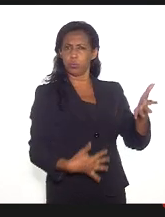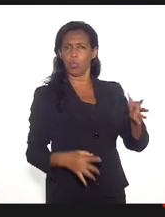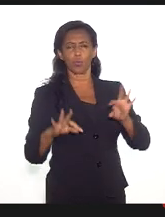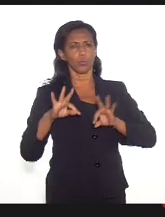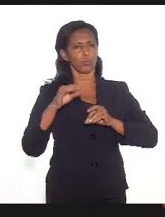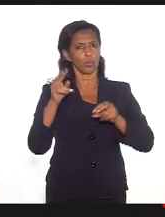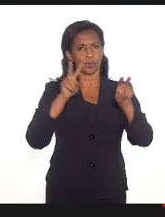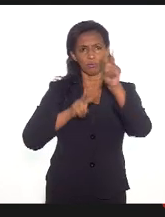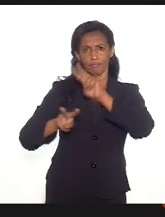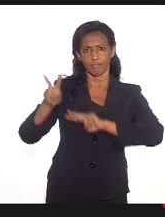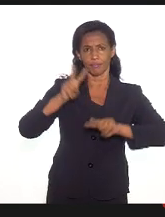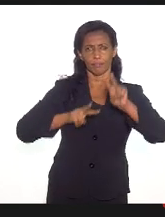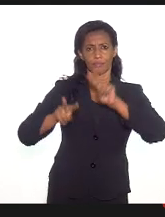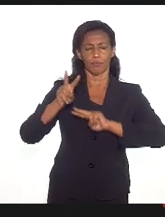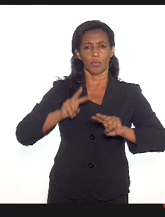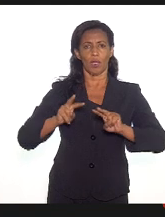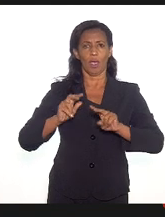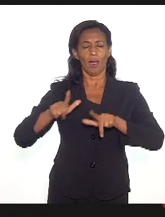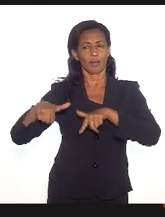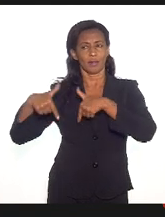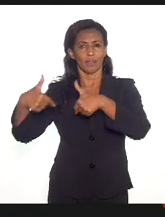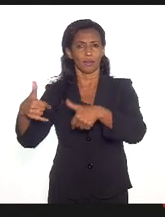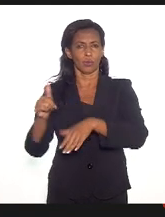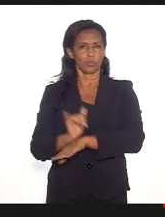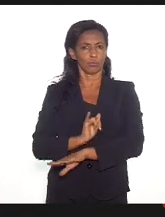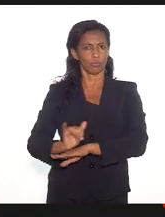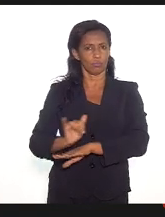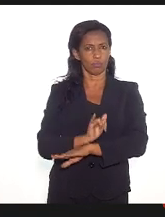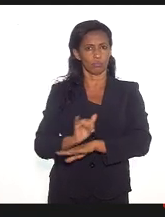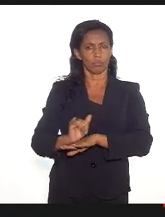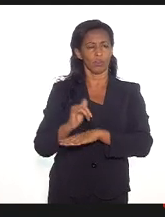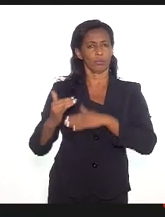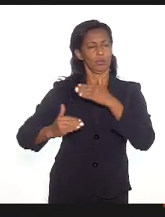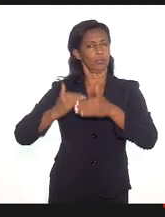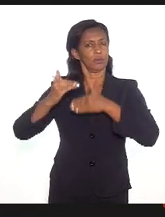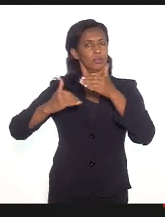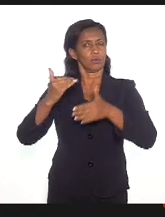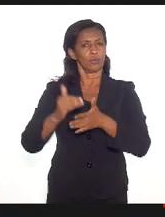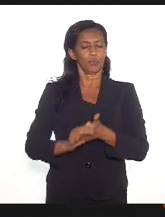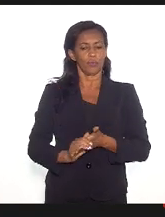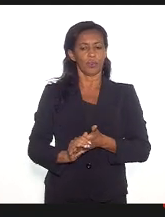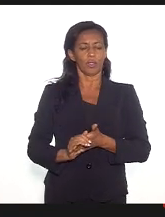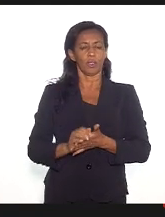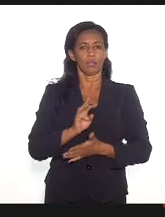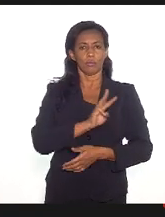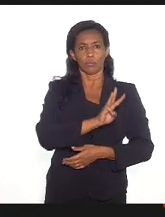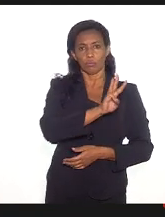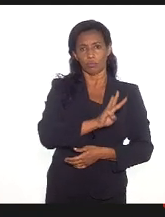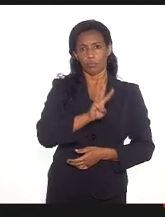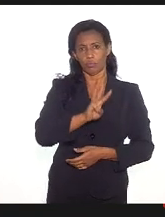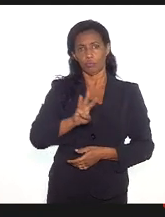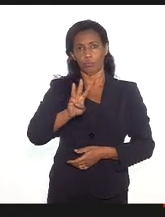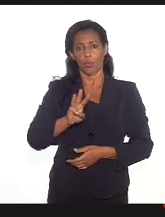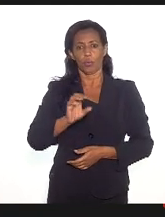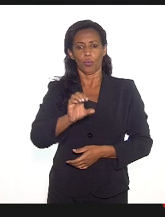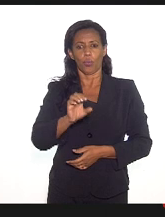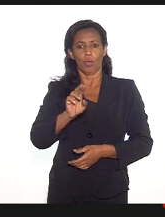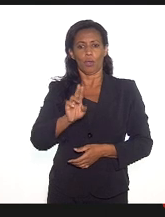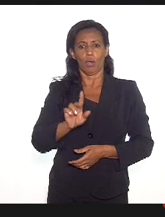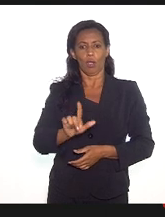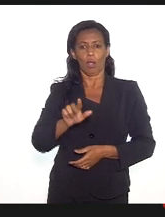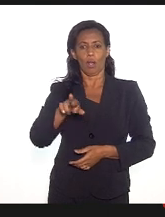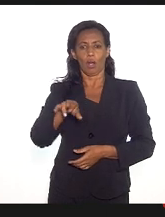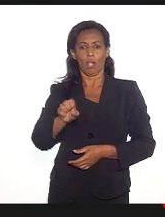essas visões no nosso, as ações estratégicas que estão sendo desenvolvidas no site da Associação do Cluster. E o